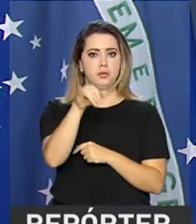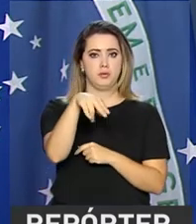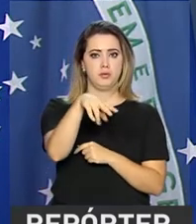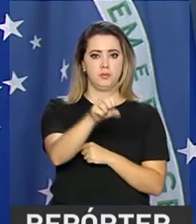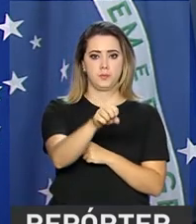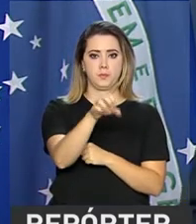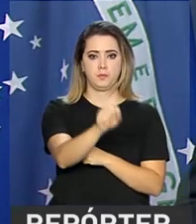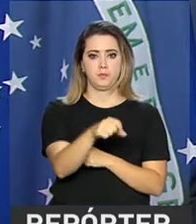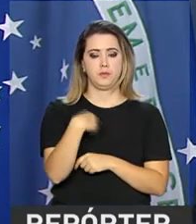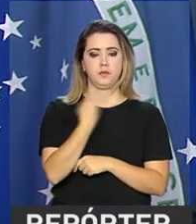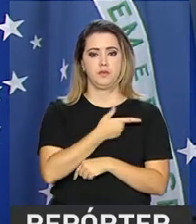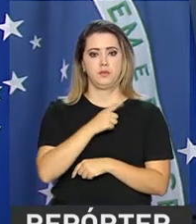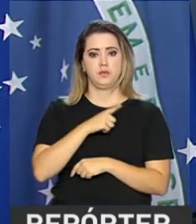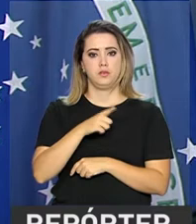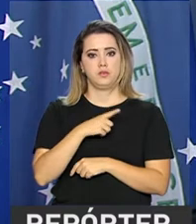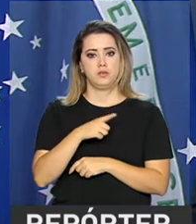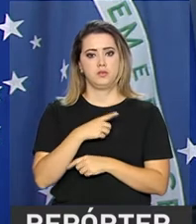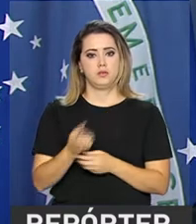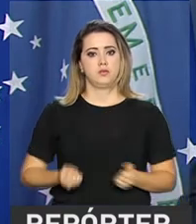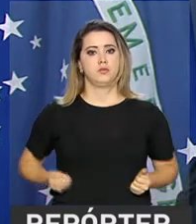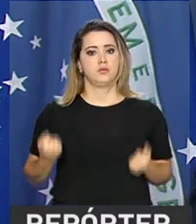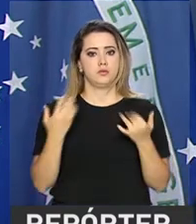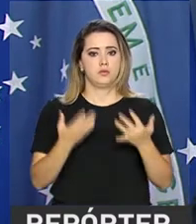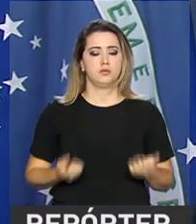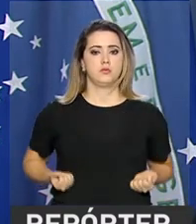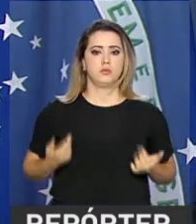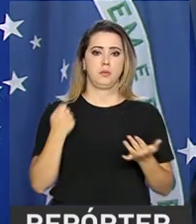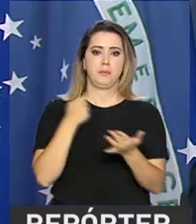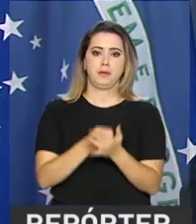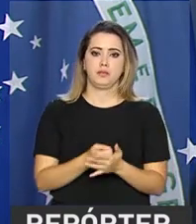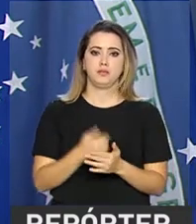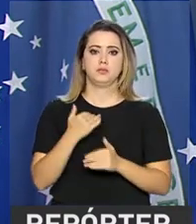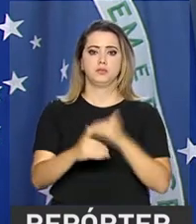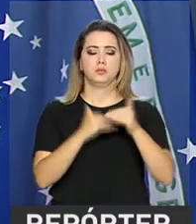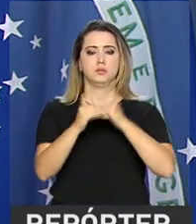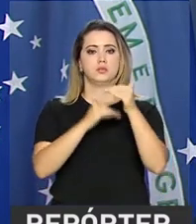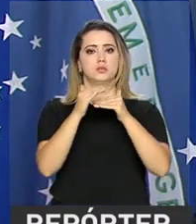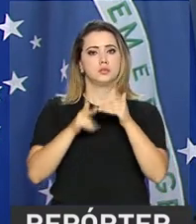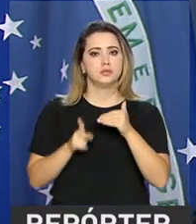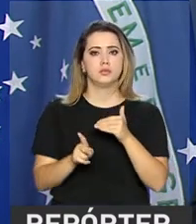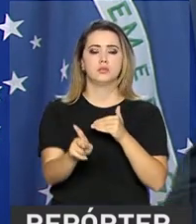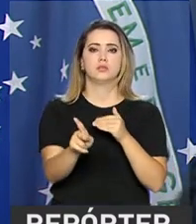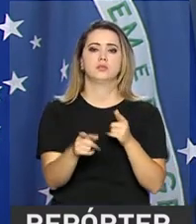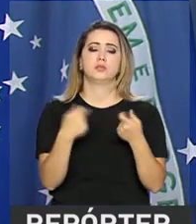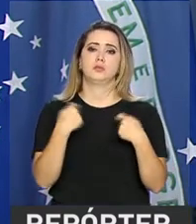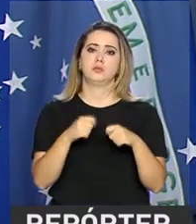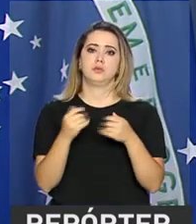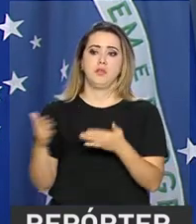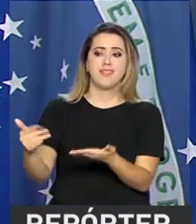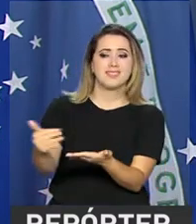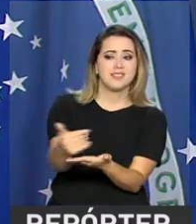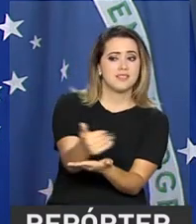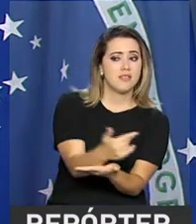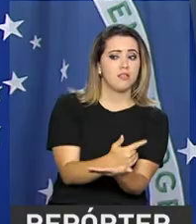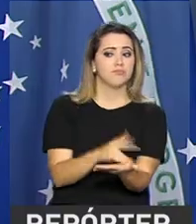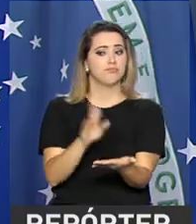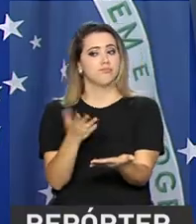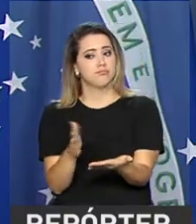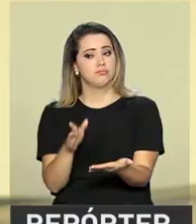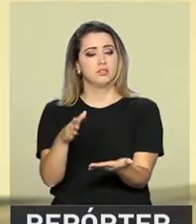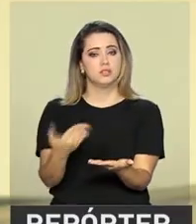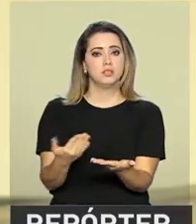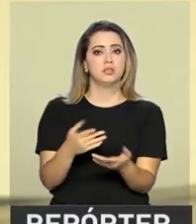assinatura nós temos cachos obrigatório que crescem de forma permanente e as receitas não não